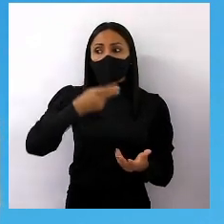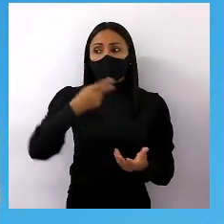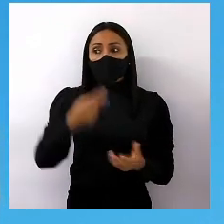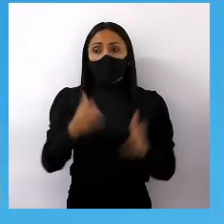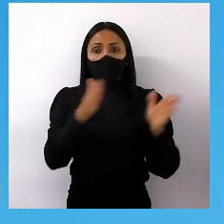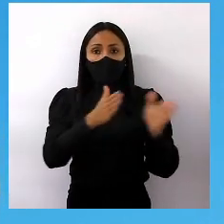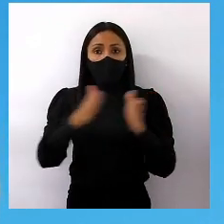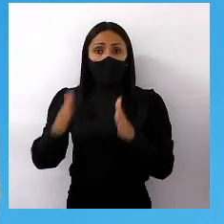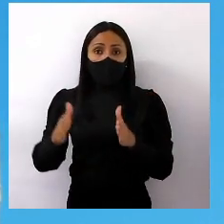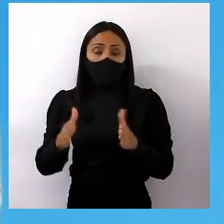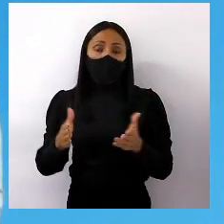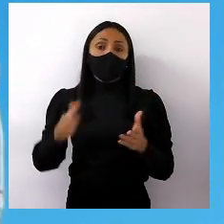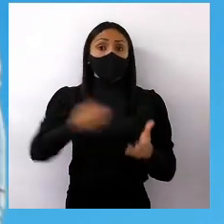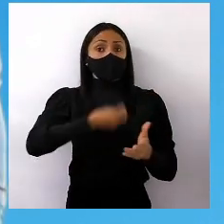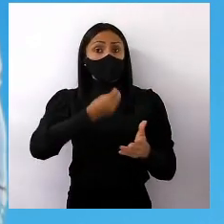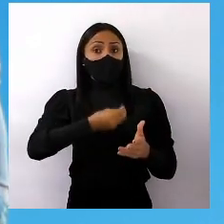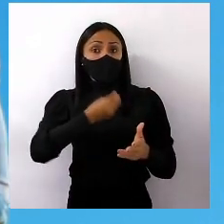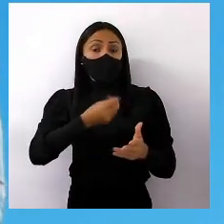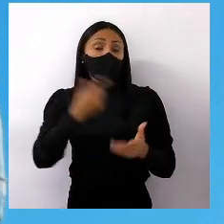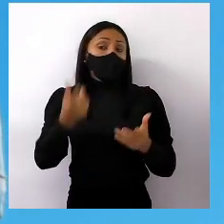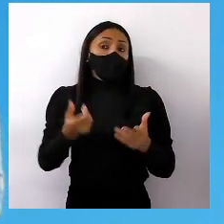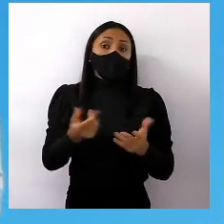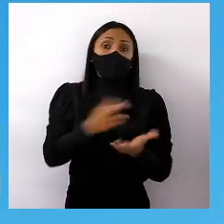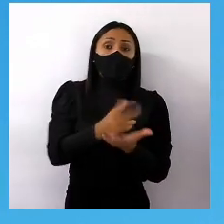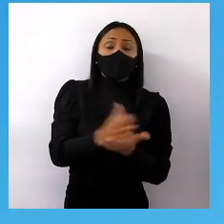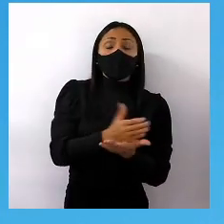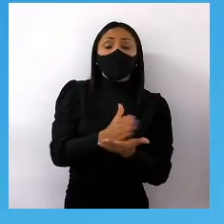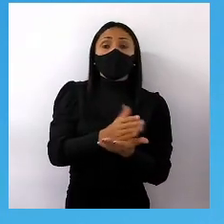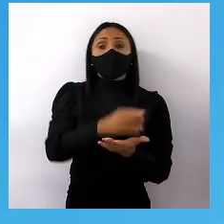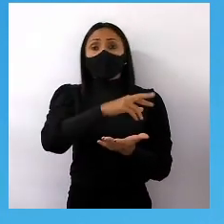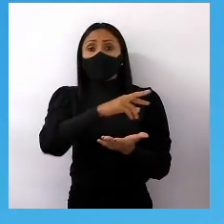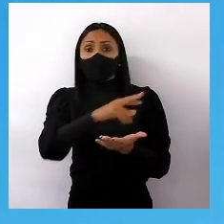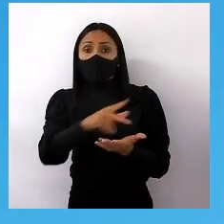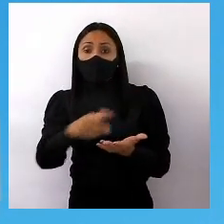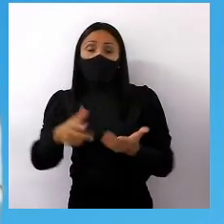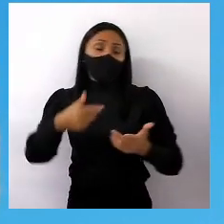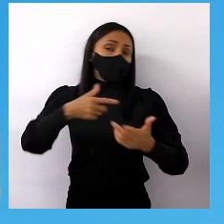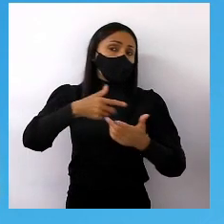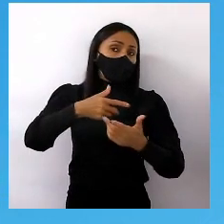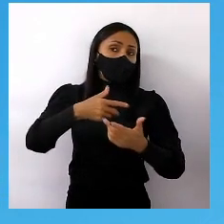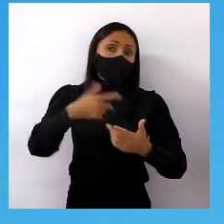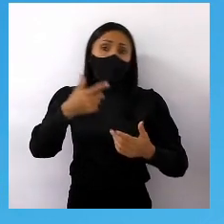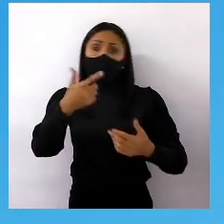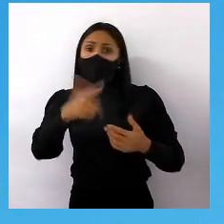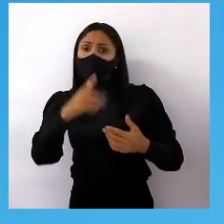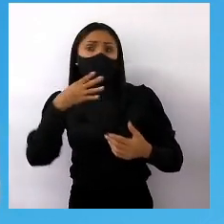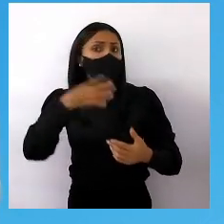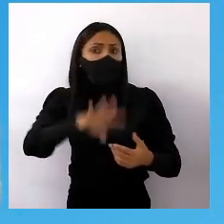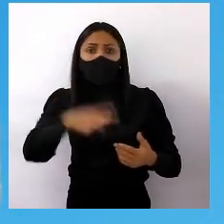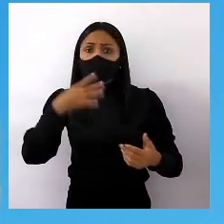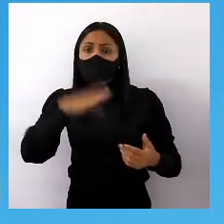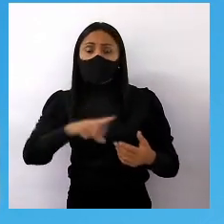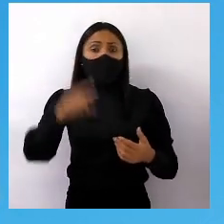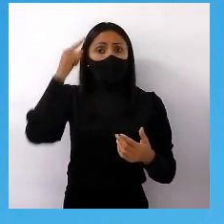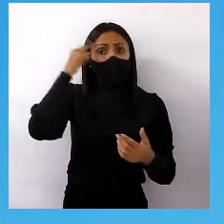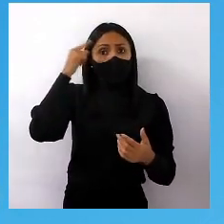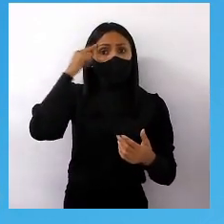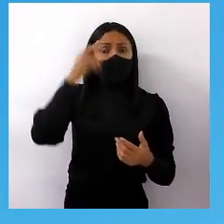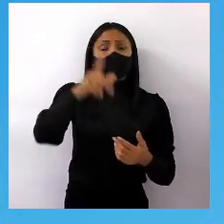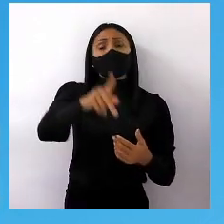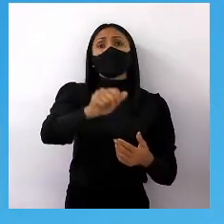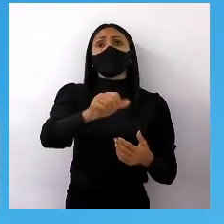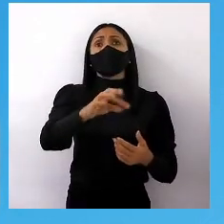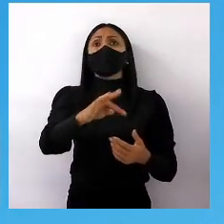questão do patrimônio vivo, porque muitas vezes o estudante, as pessoas que não conhecem, aí pensam que patrimônio só